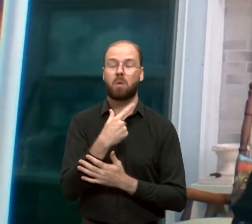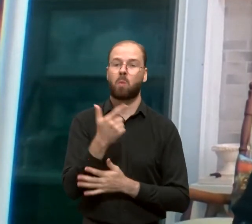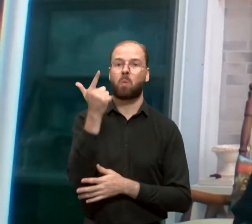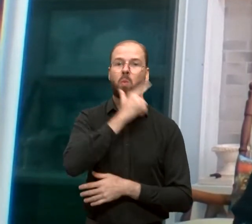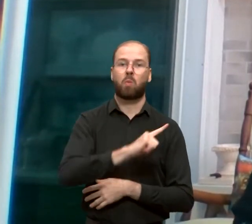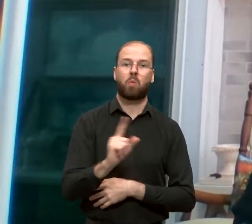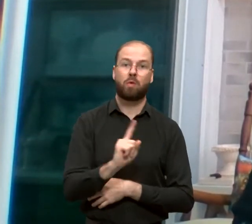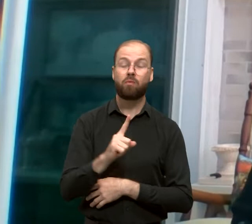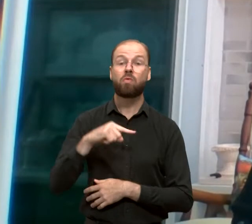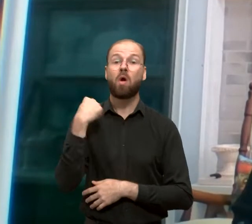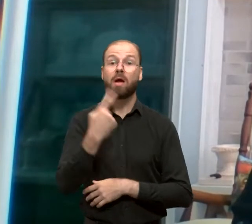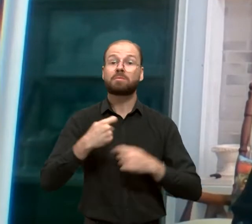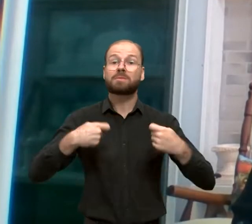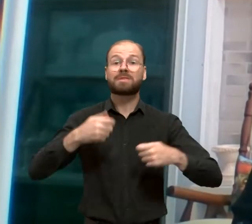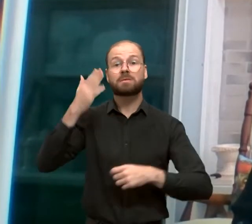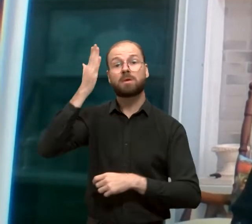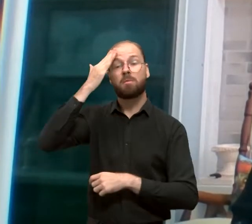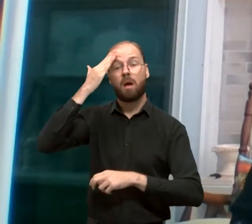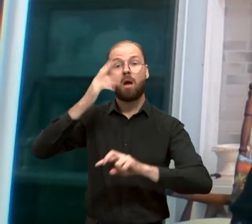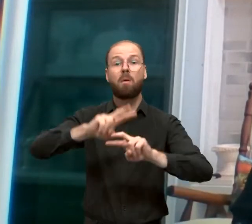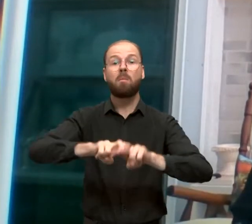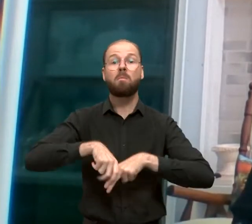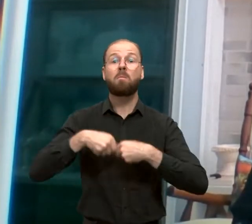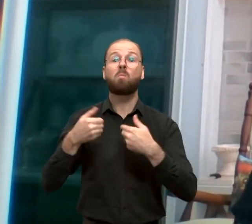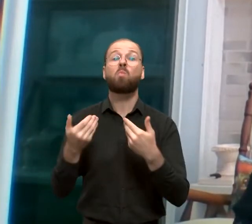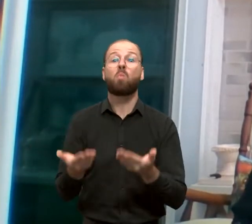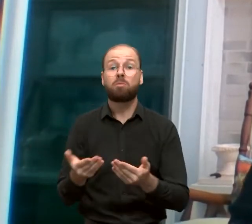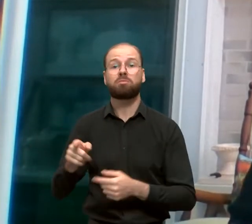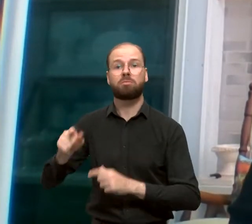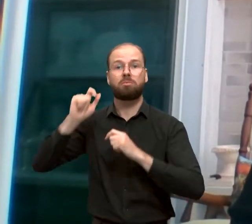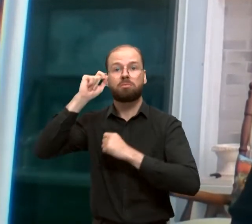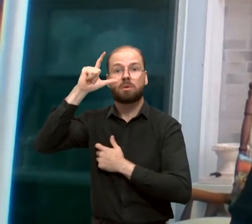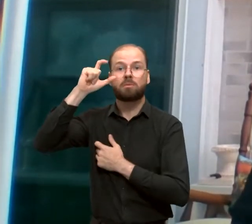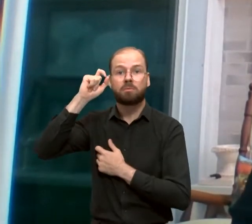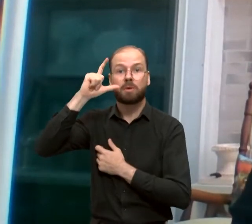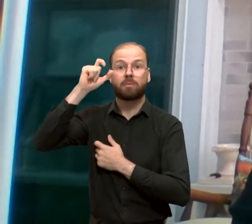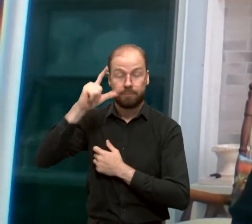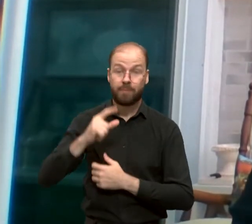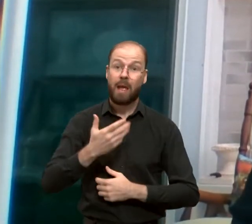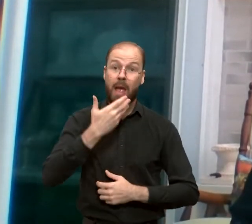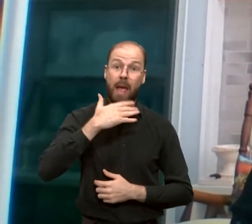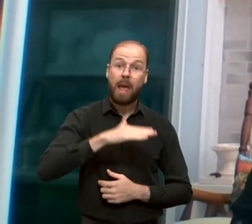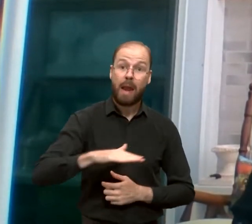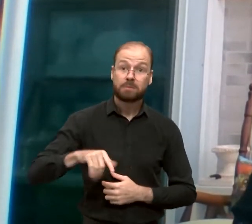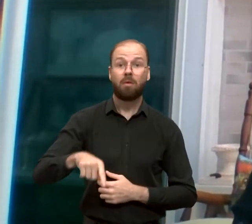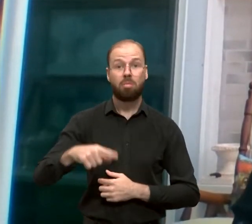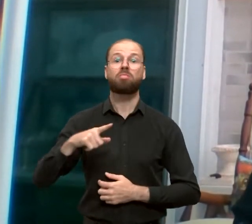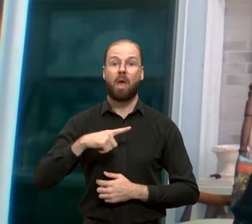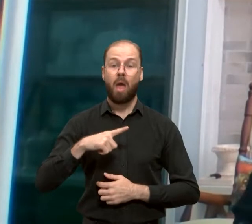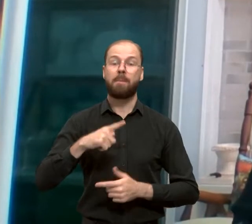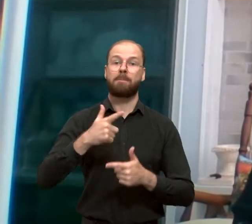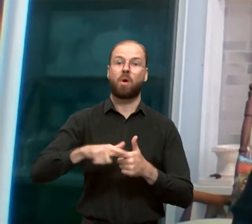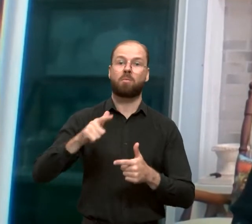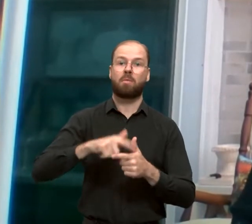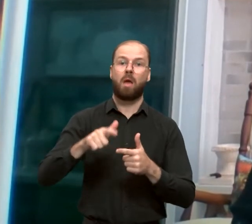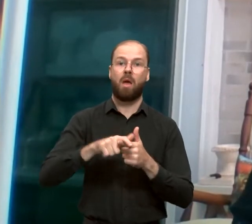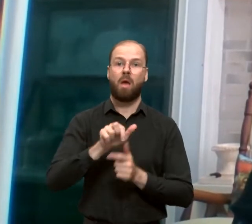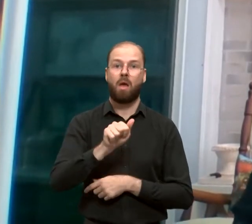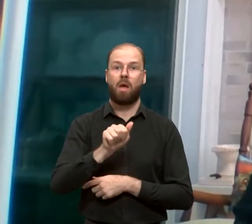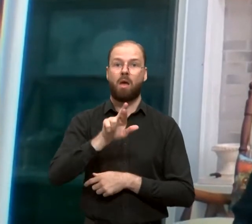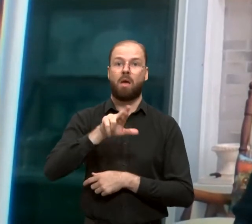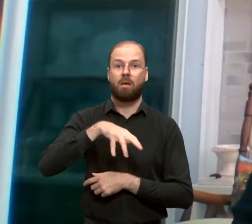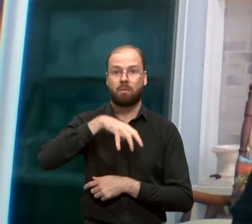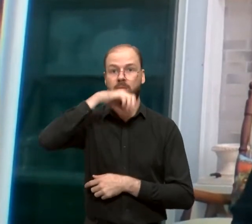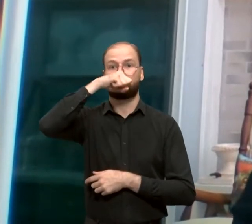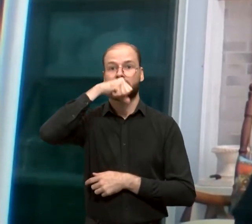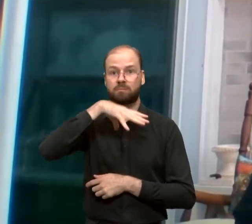motivo do despertar. Em criança também existe distúrbio respiratório do sono, que é muito comum nessa idade. Então, às vezes,